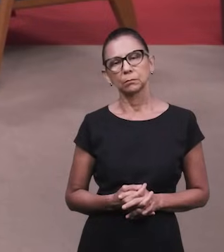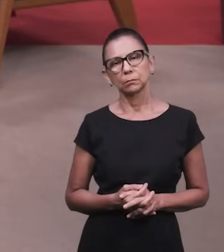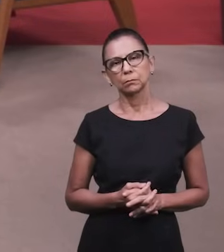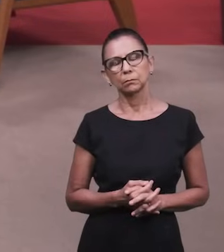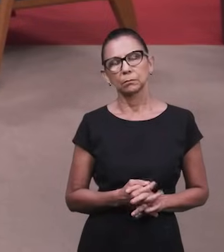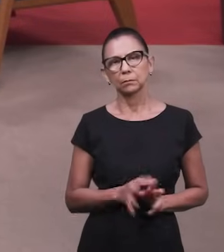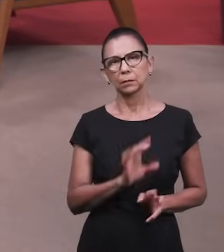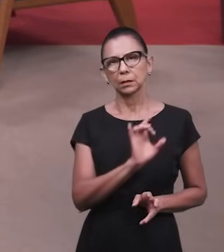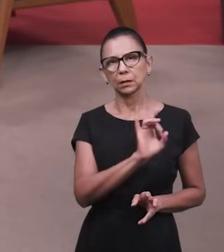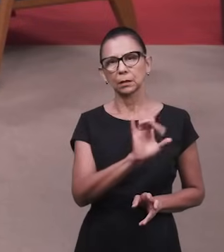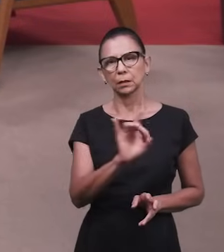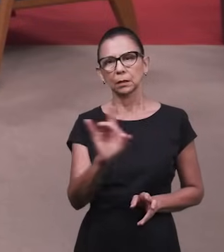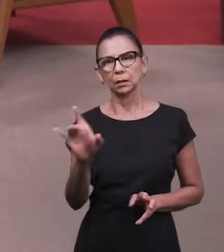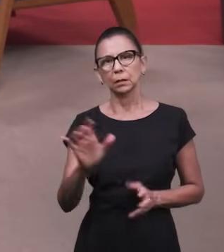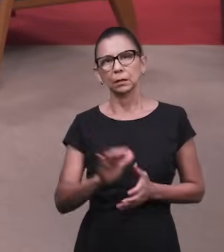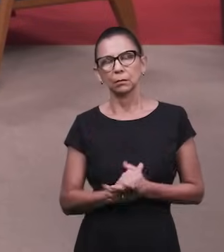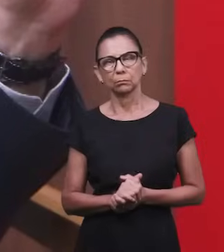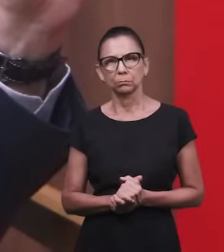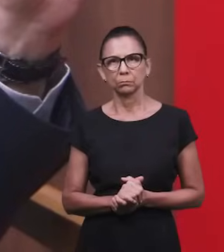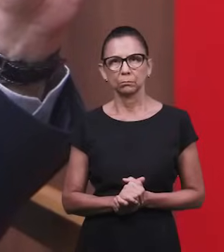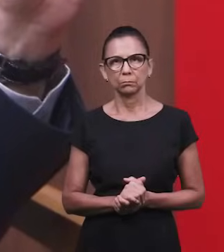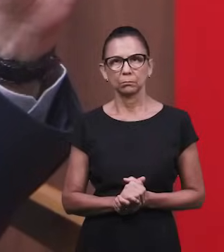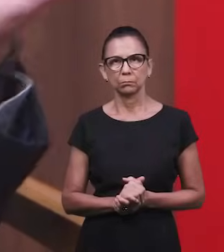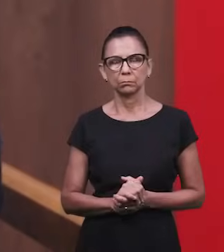morte. É o livre-arbítrio.